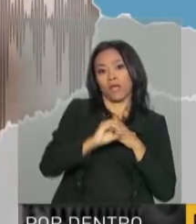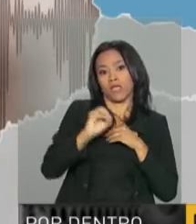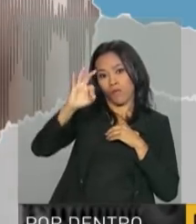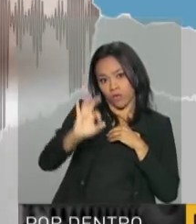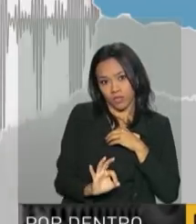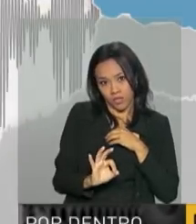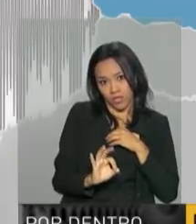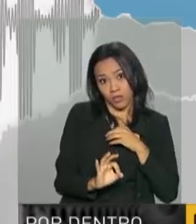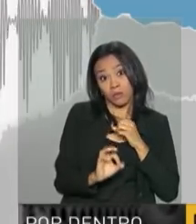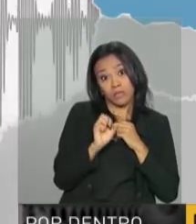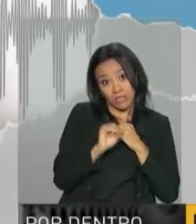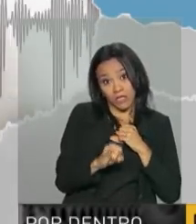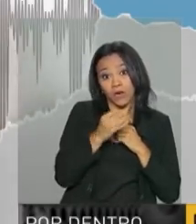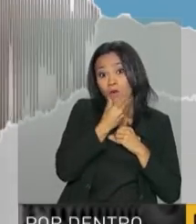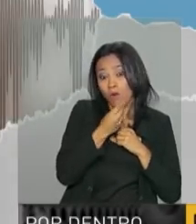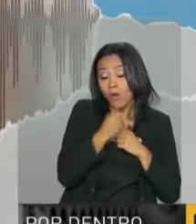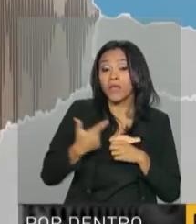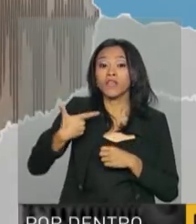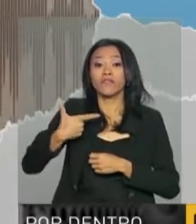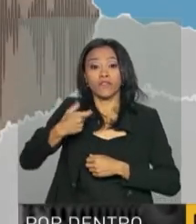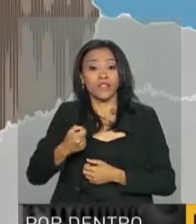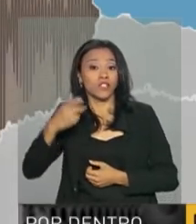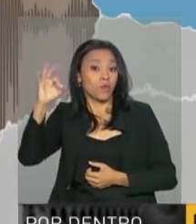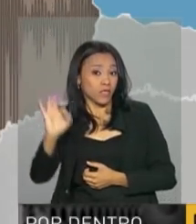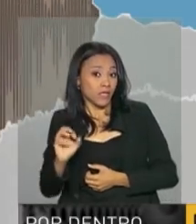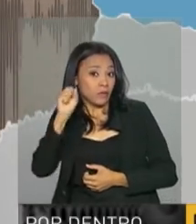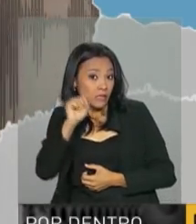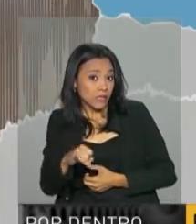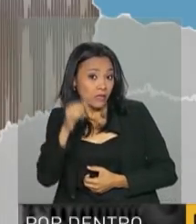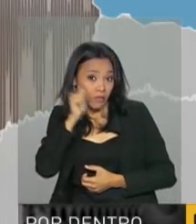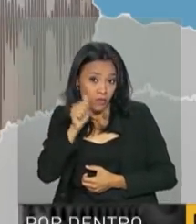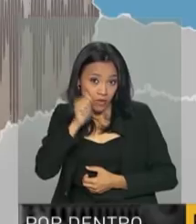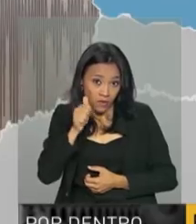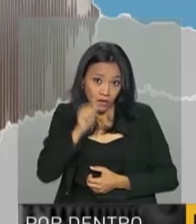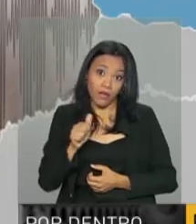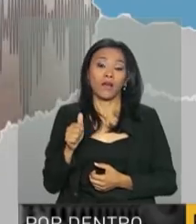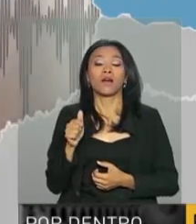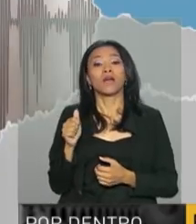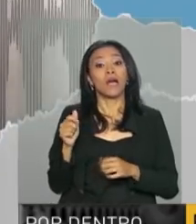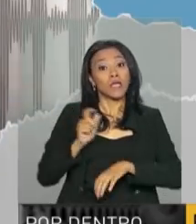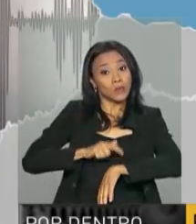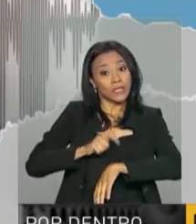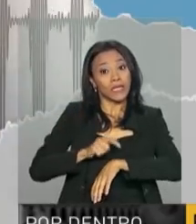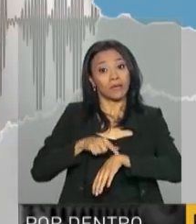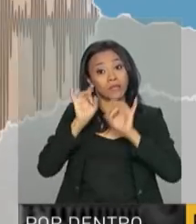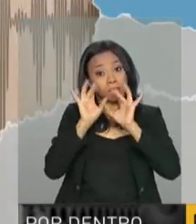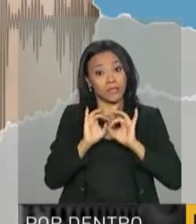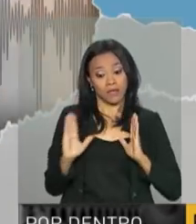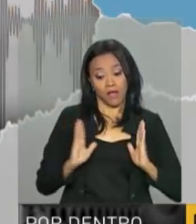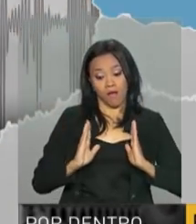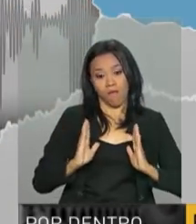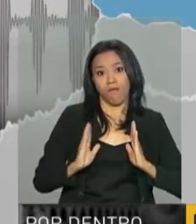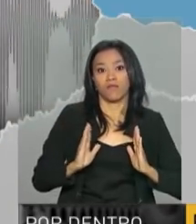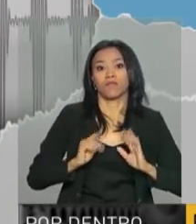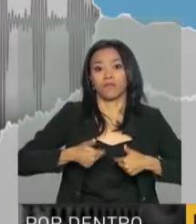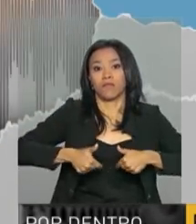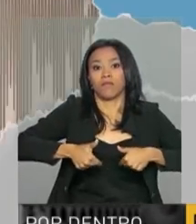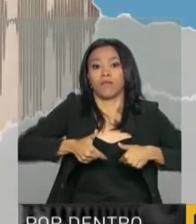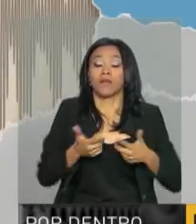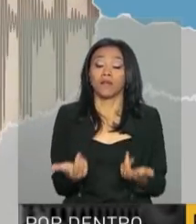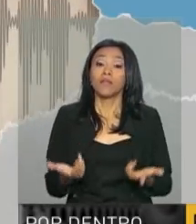se homem e 20% se mulher, com conversão de tempo especial aí em tempo comum, né? Ou seja, não